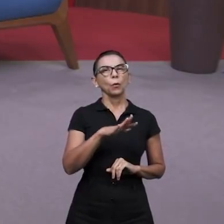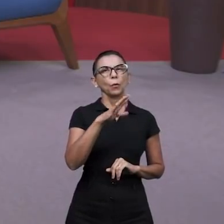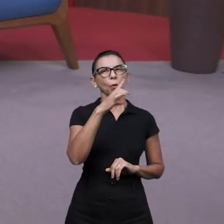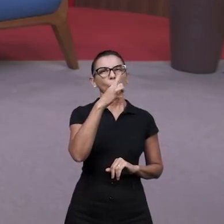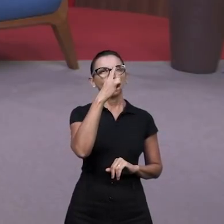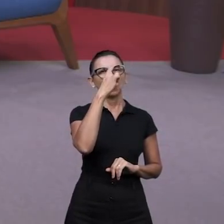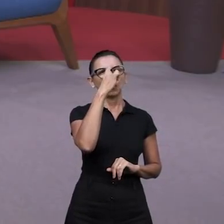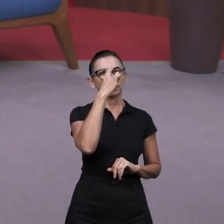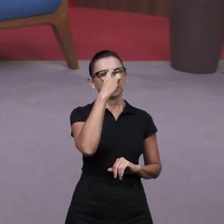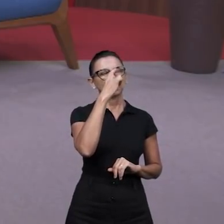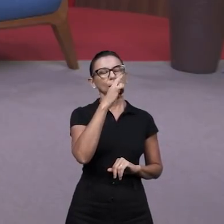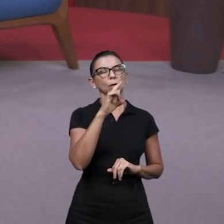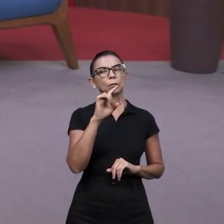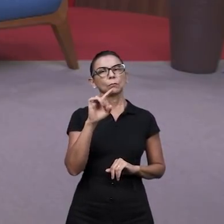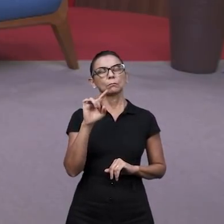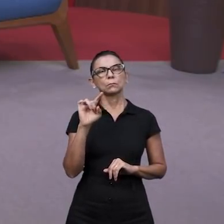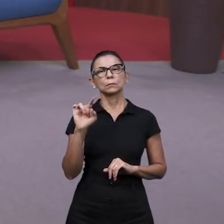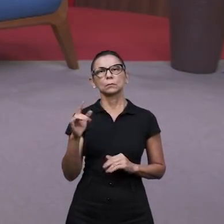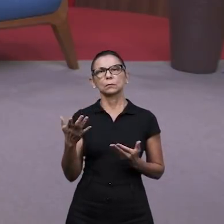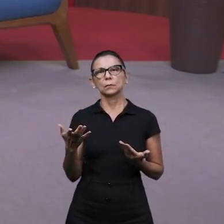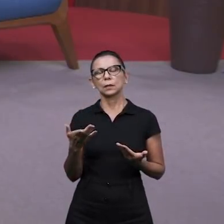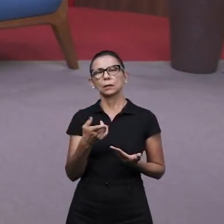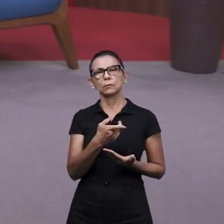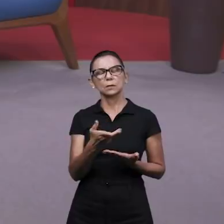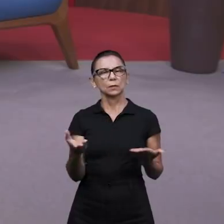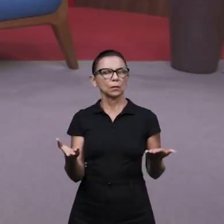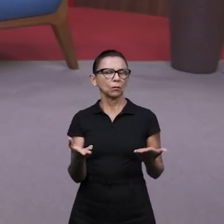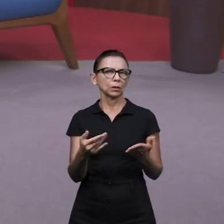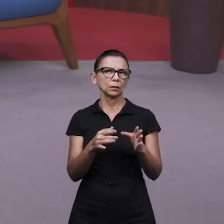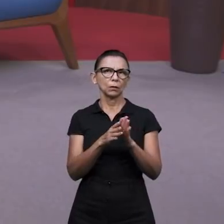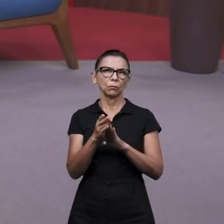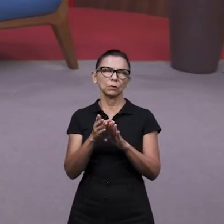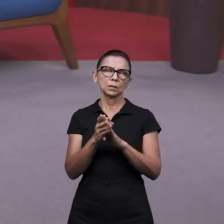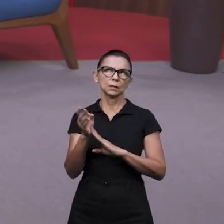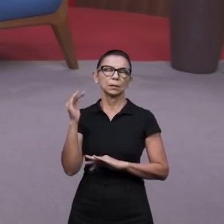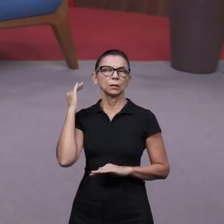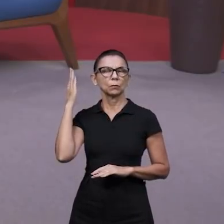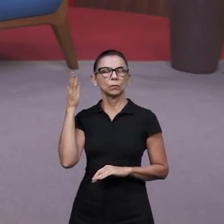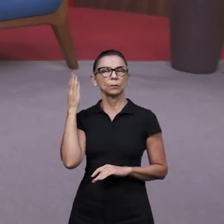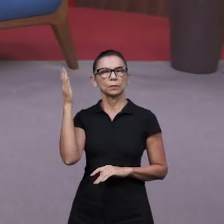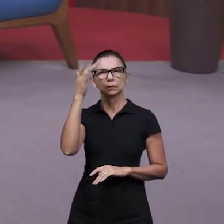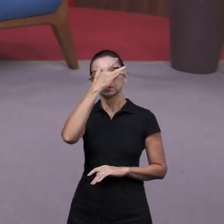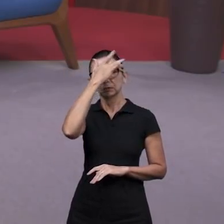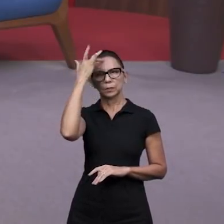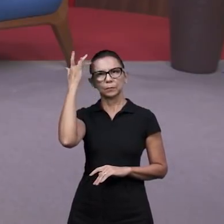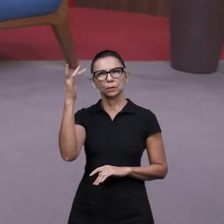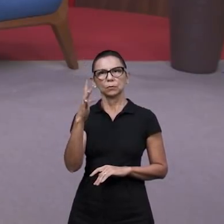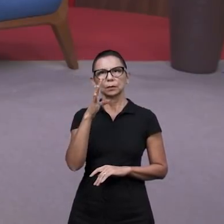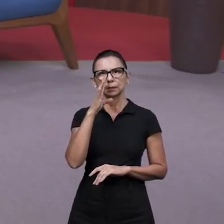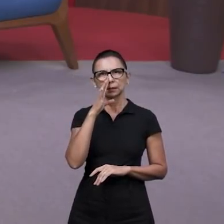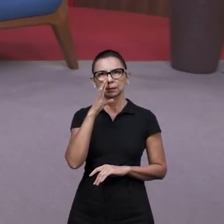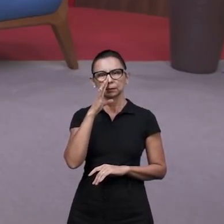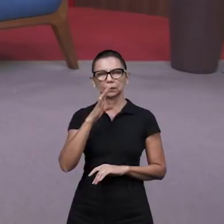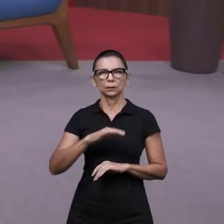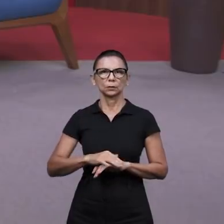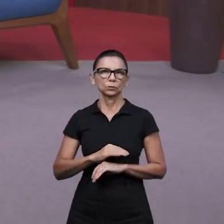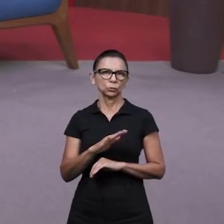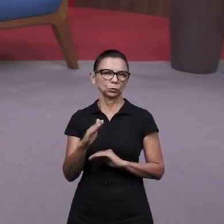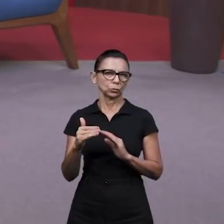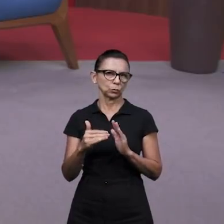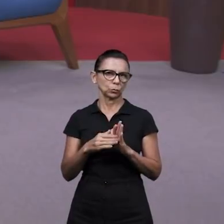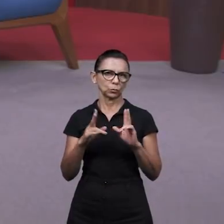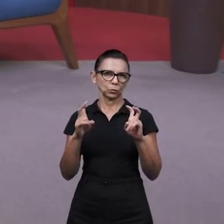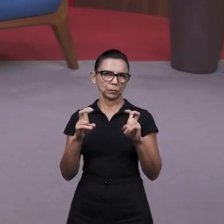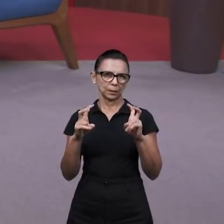para aquele que nos ouve, uma palavra que faz uma aplicação na vida dessa pessoa, de tudo aquilo que a gente falou aqui, de